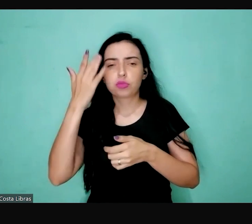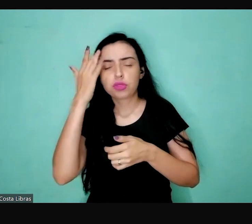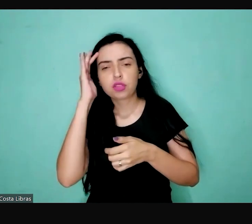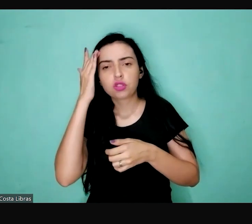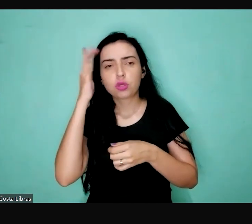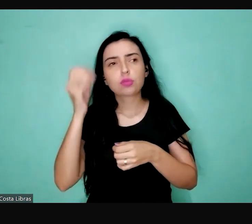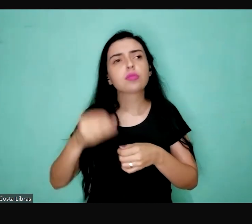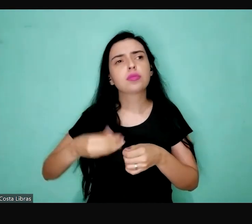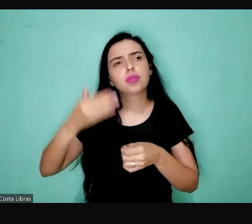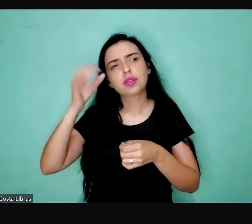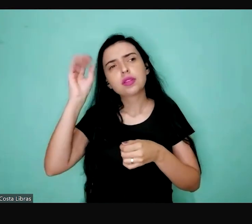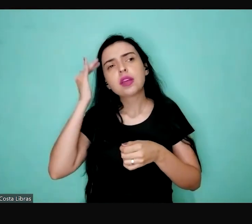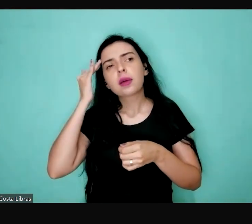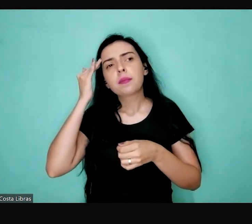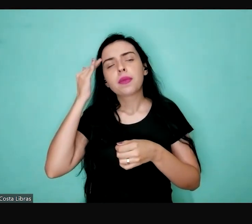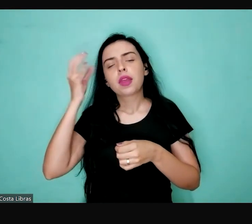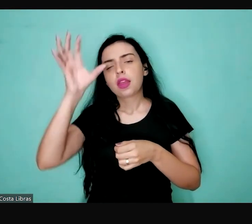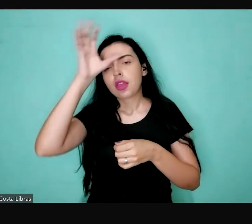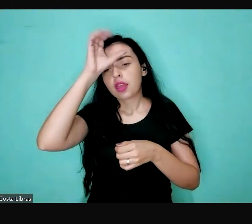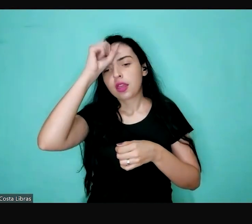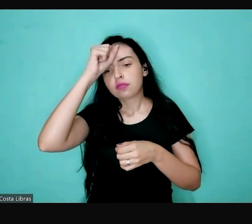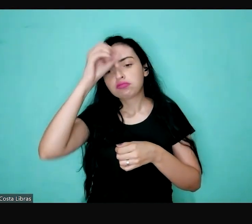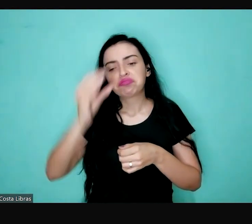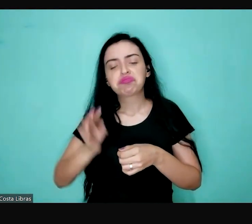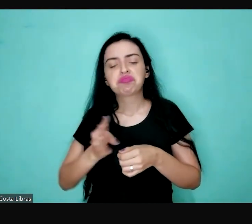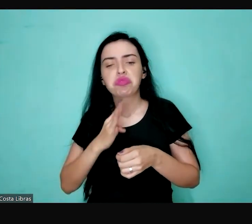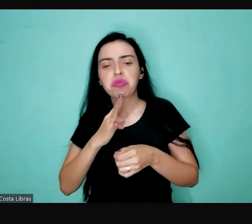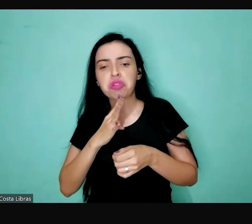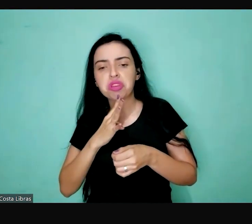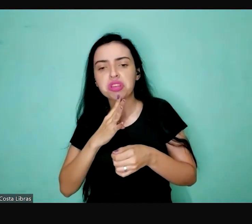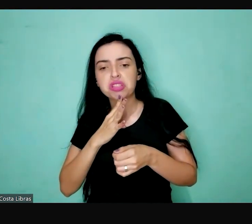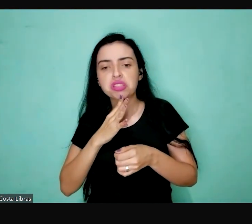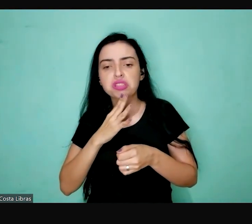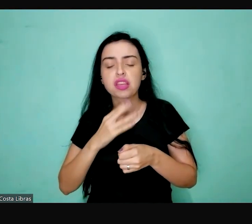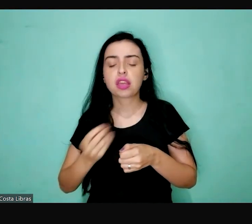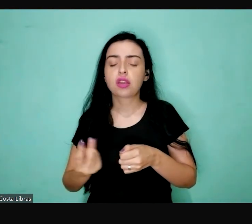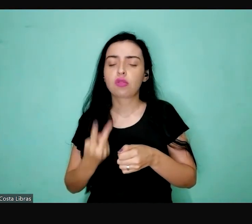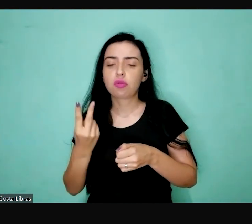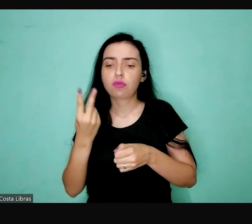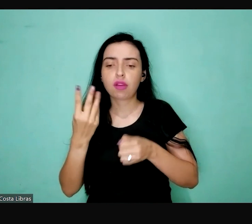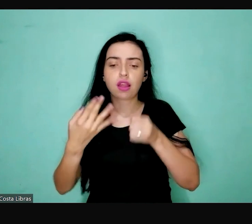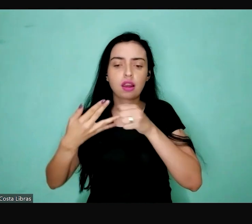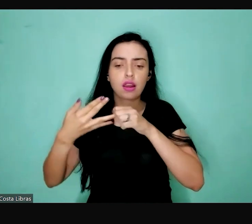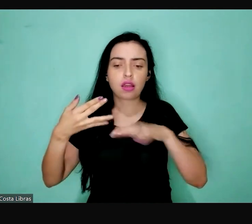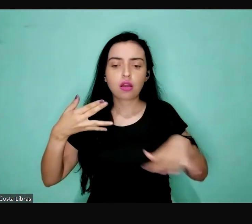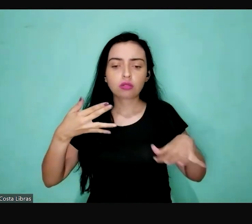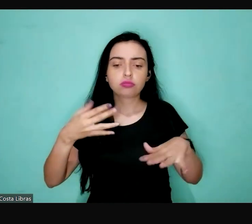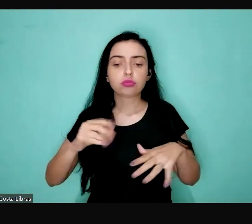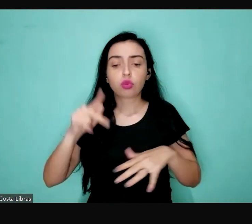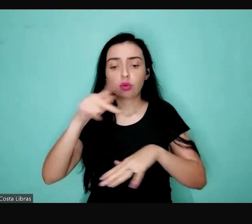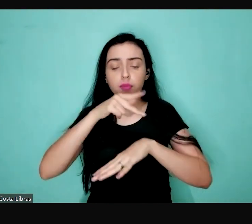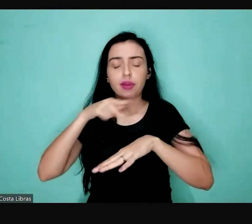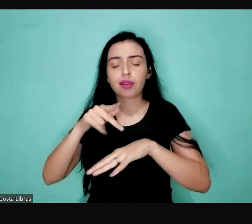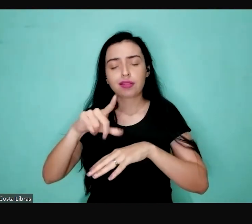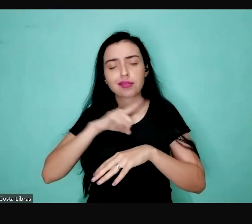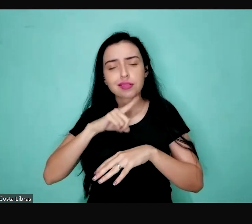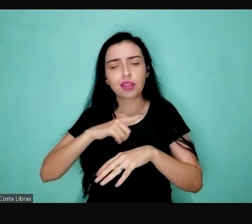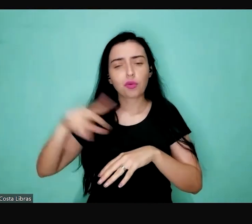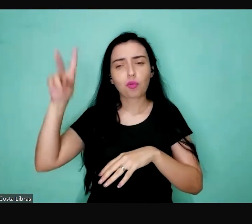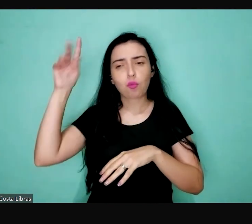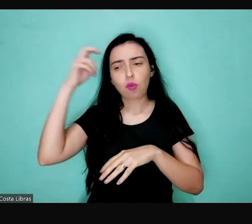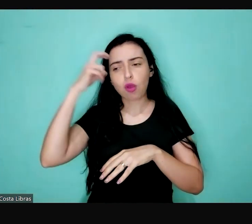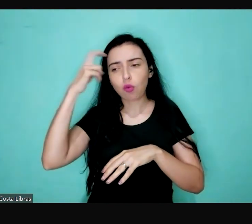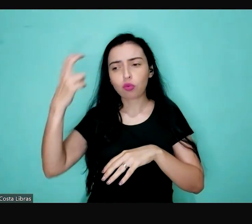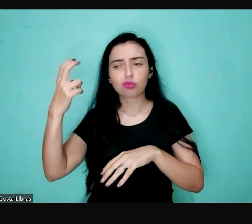conhecer do valor da jurisprudência como um país que tem uma cultura e uma formação histórica, uma